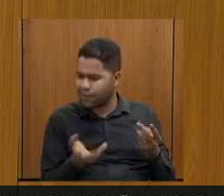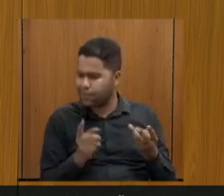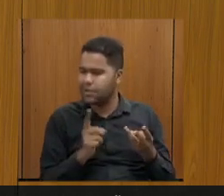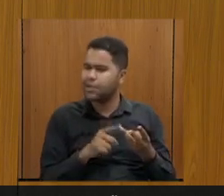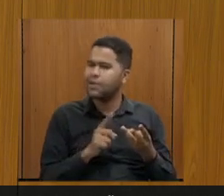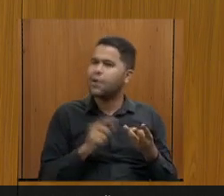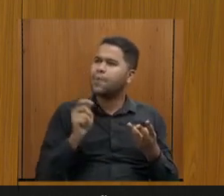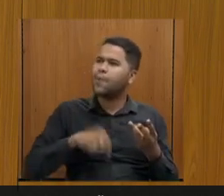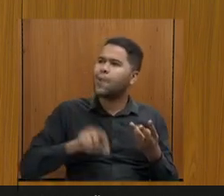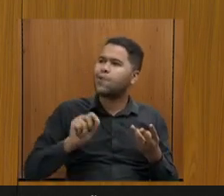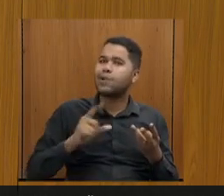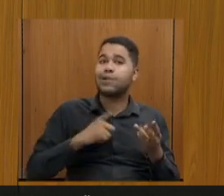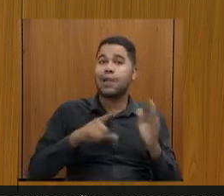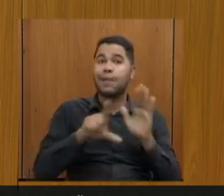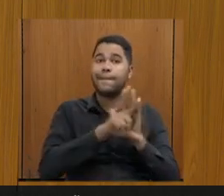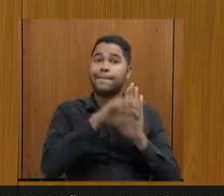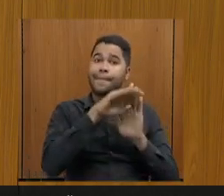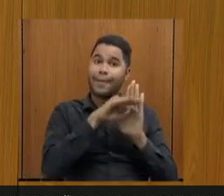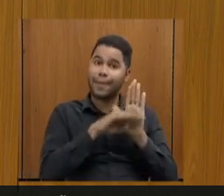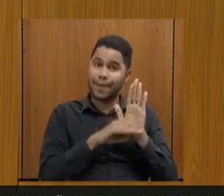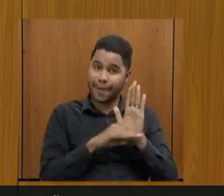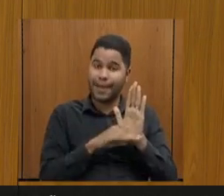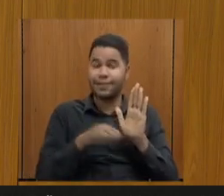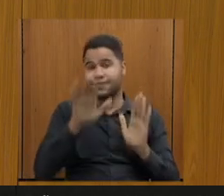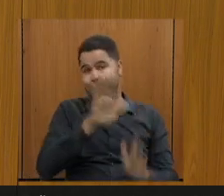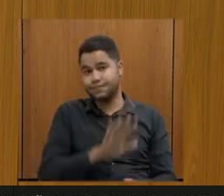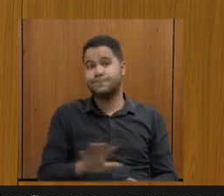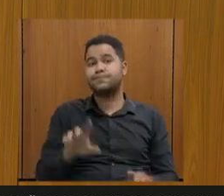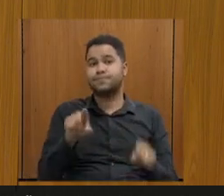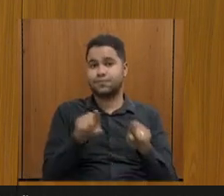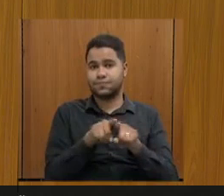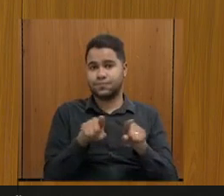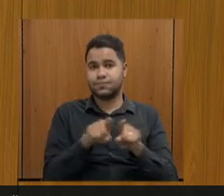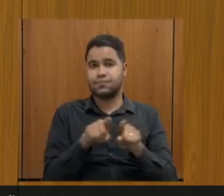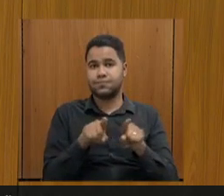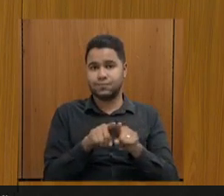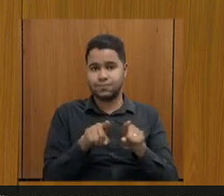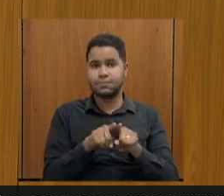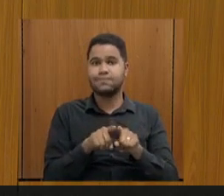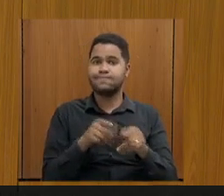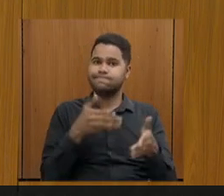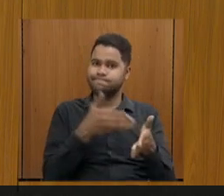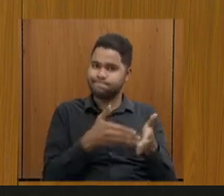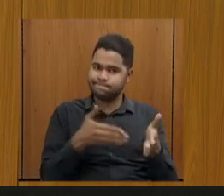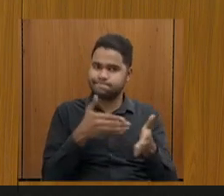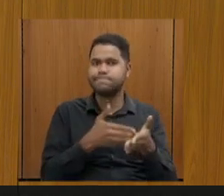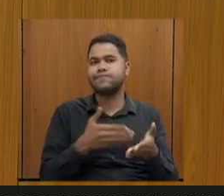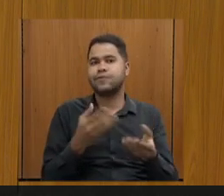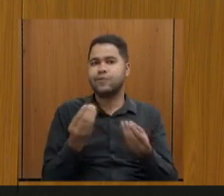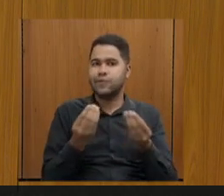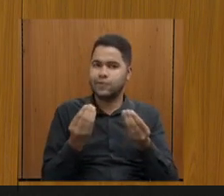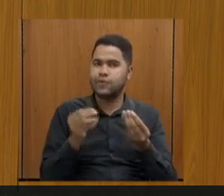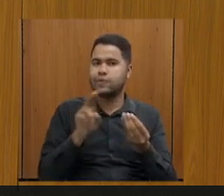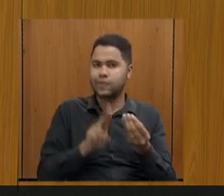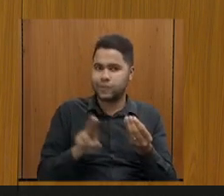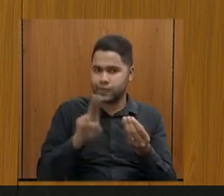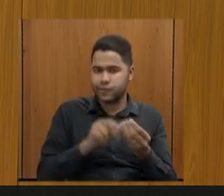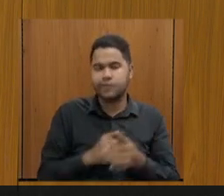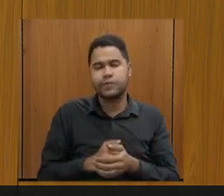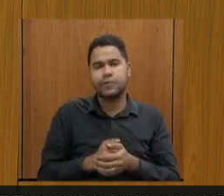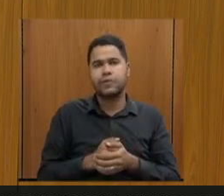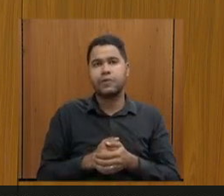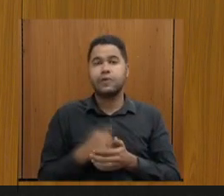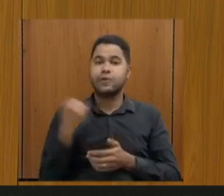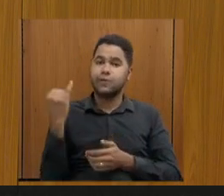pode fazer porque tem uma legislação Nacional também que os limita a fazer esses investimentos